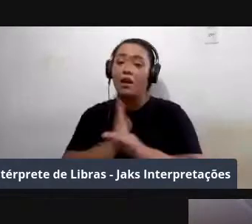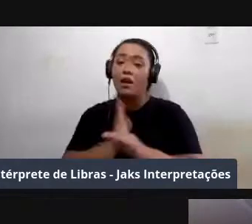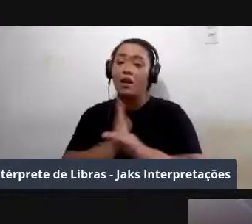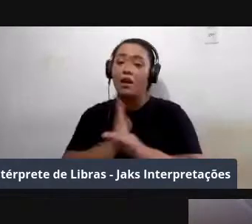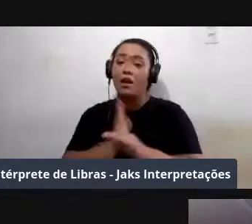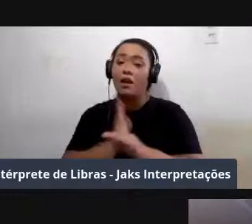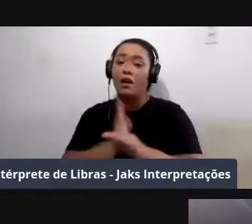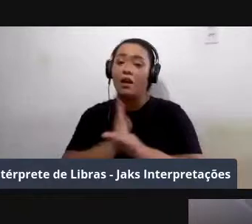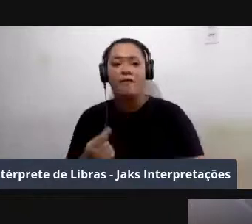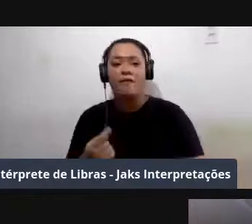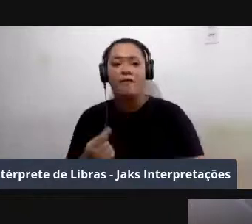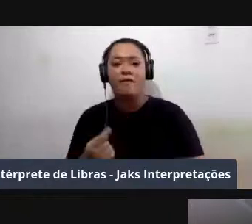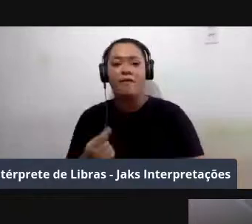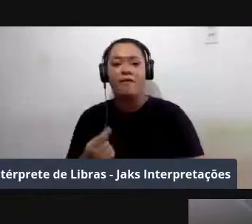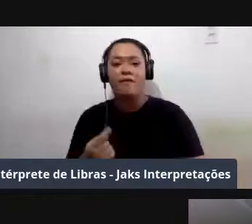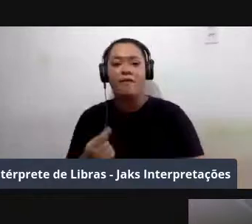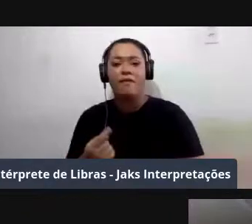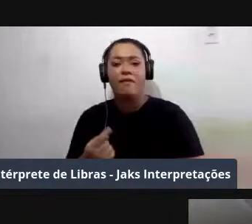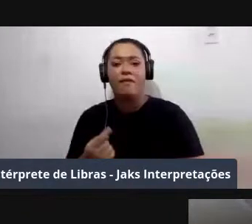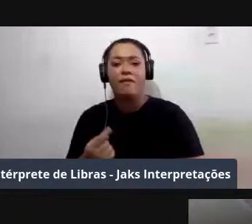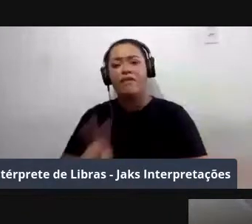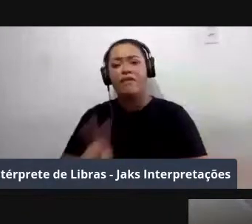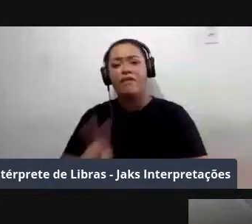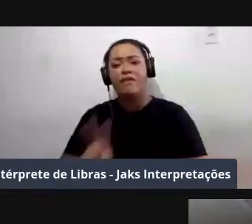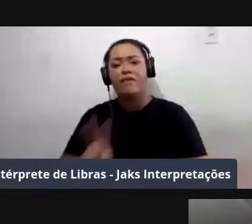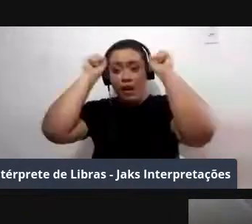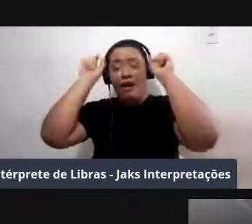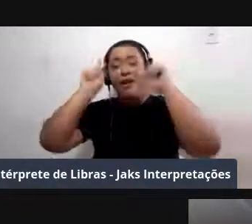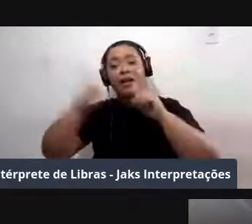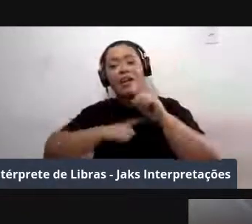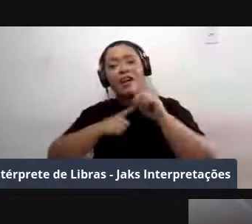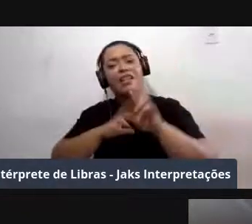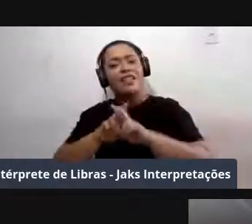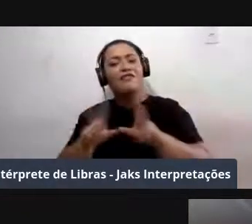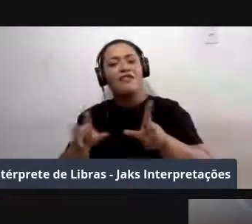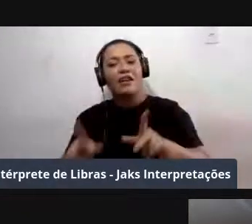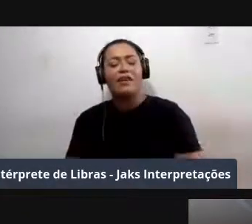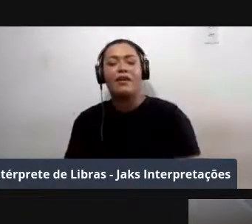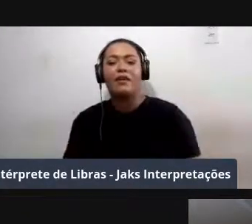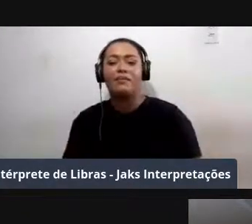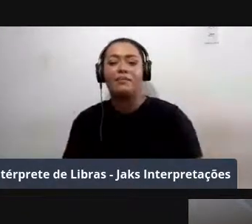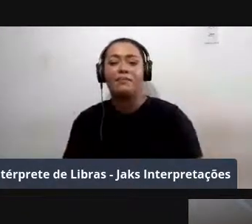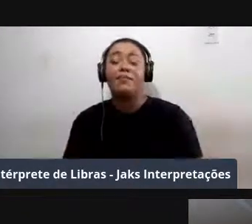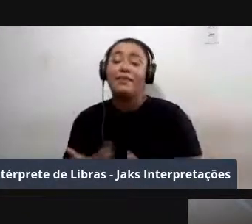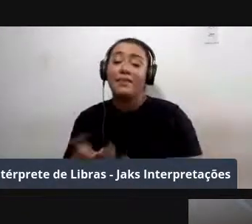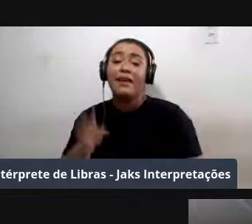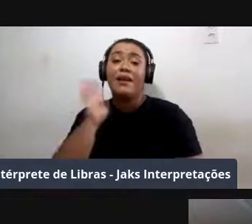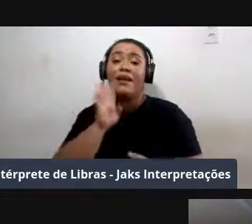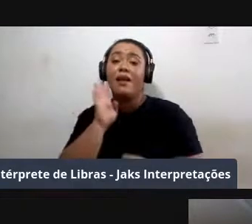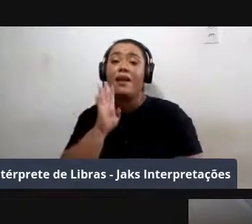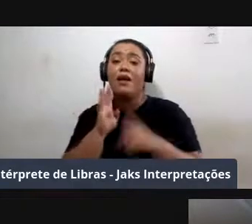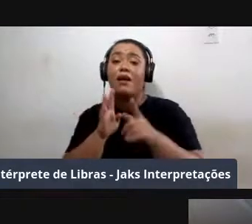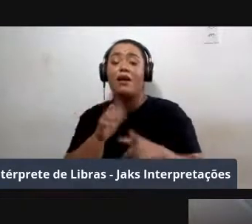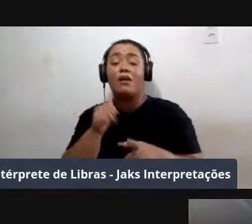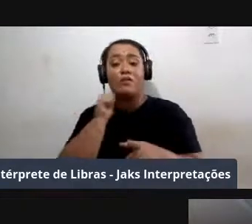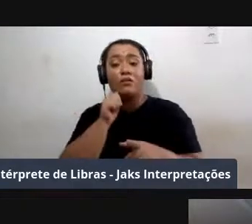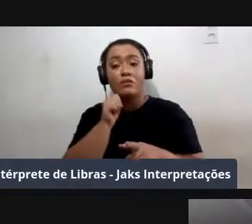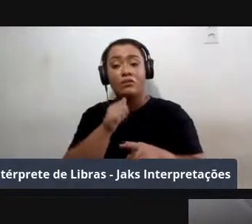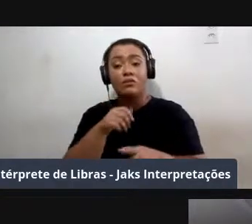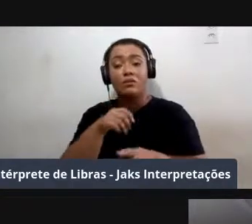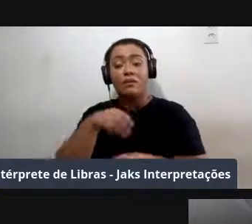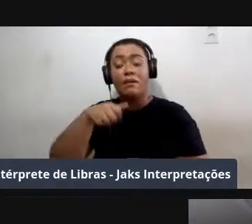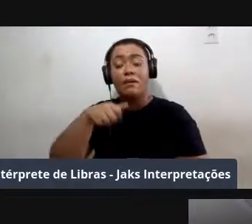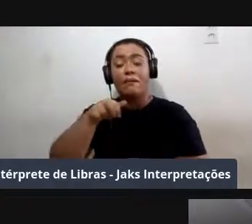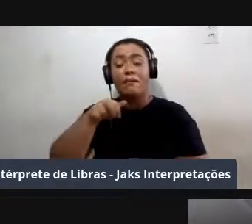Né? Aí seria legal se Dores pudesse também falar um pouco sobre isso. Né? Será que a gente consegue